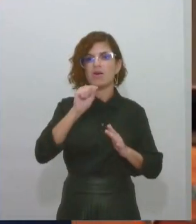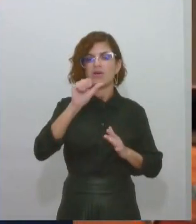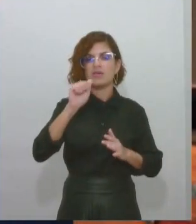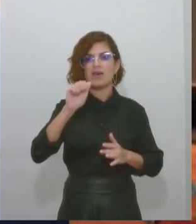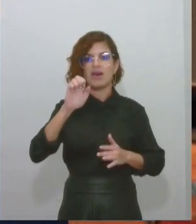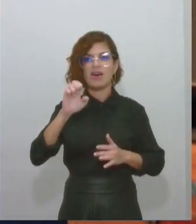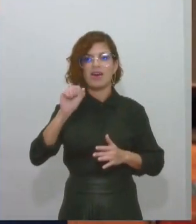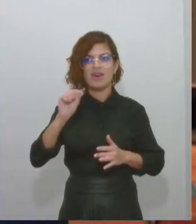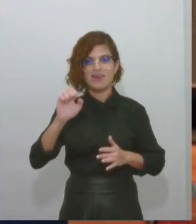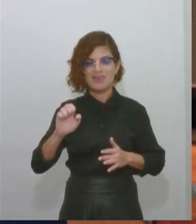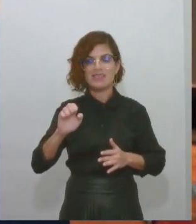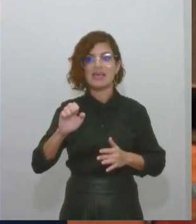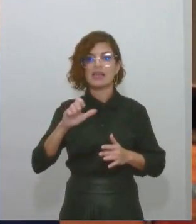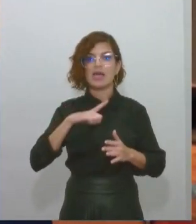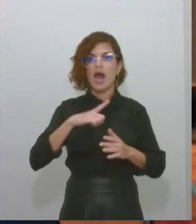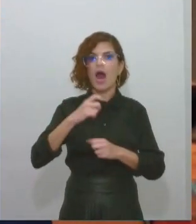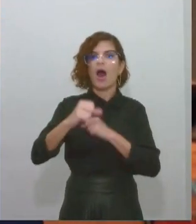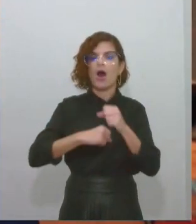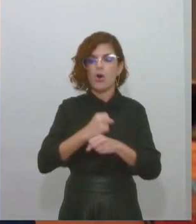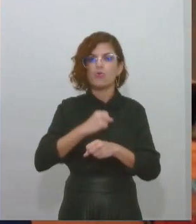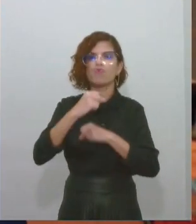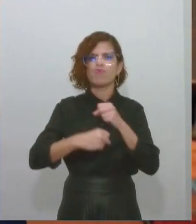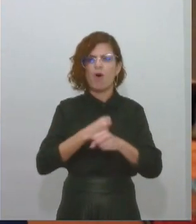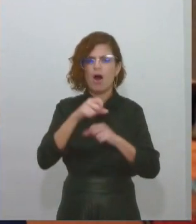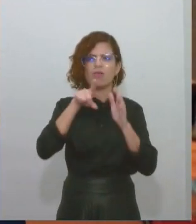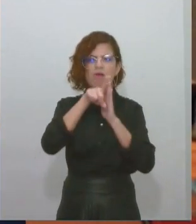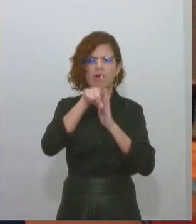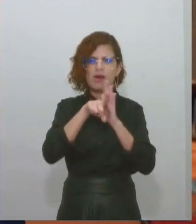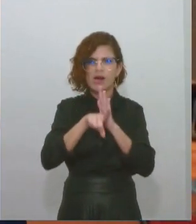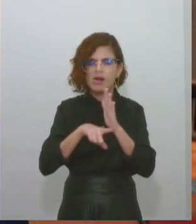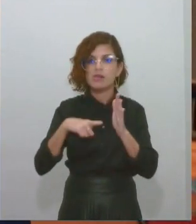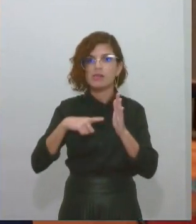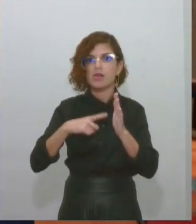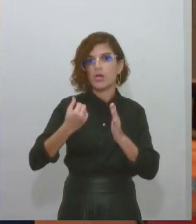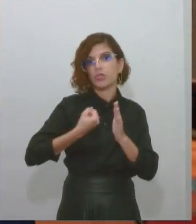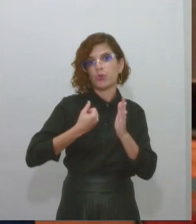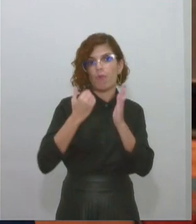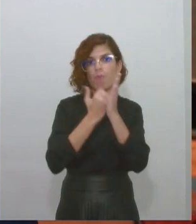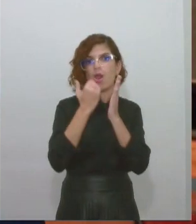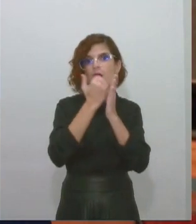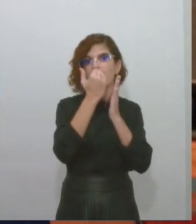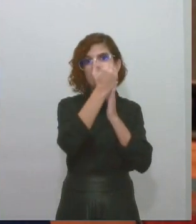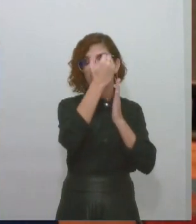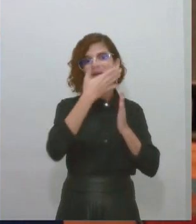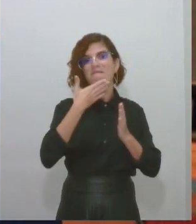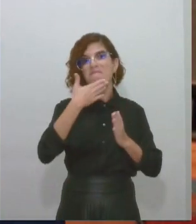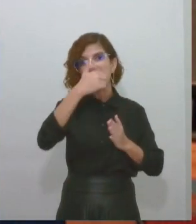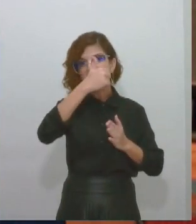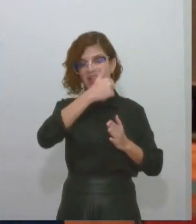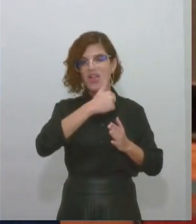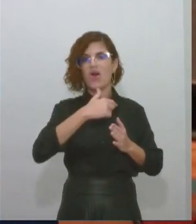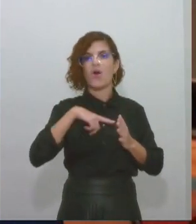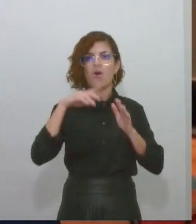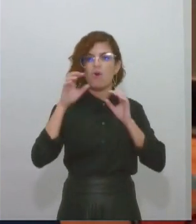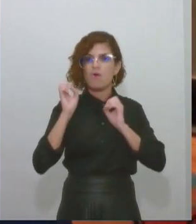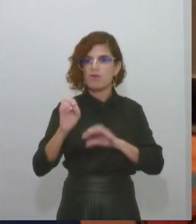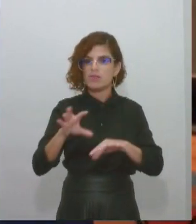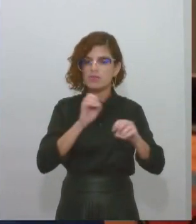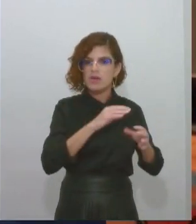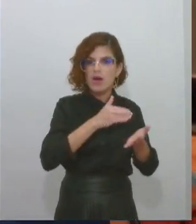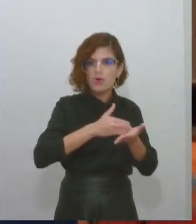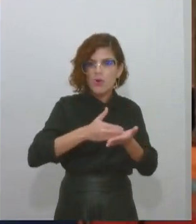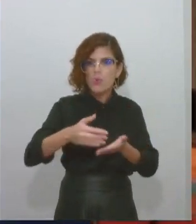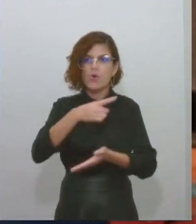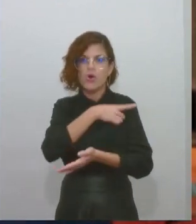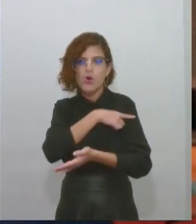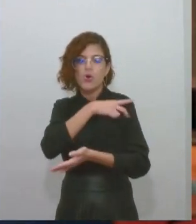importantes índices para que a gente possa melhorar ainda mais a educação no que diz respeito à alfabetização, anos iniciais do ensino fundamental